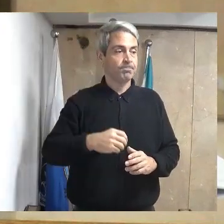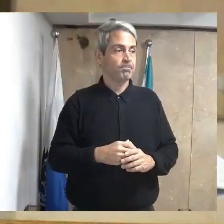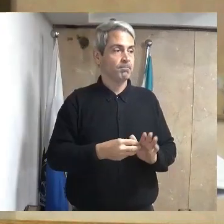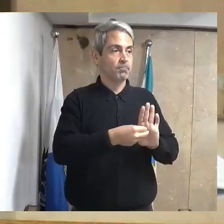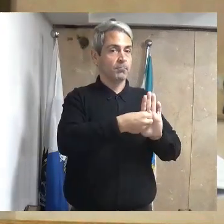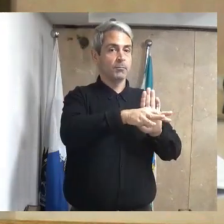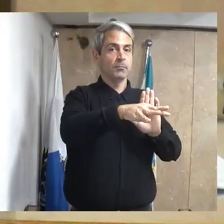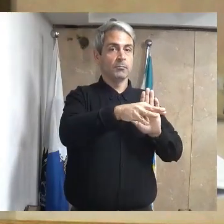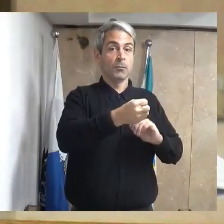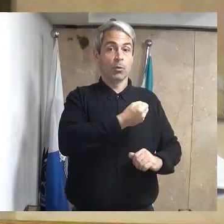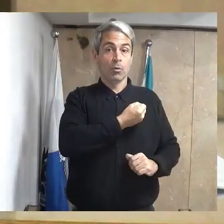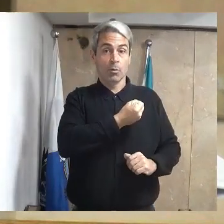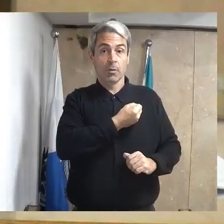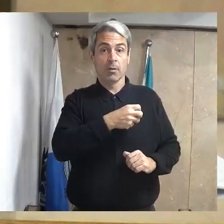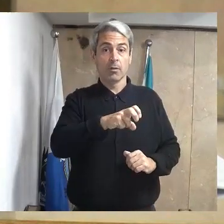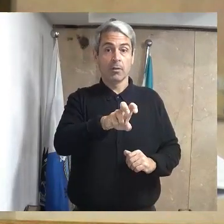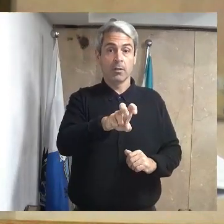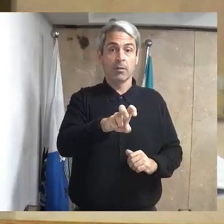Indicação número